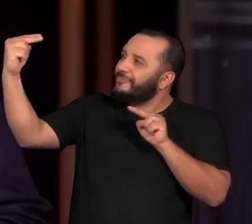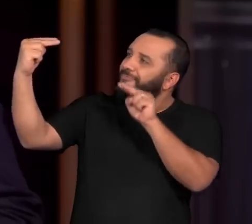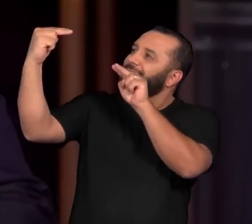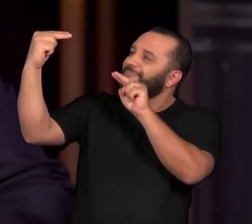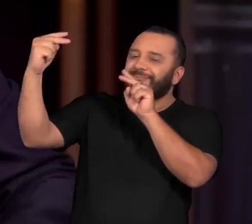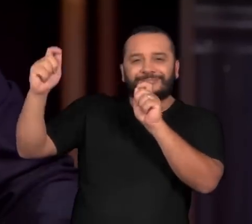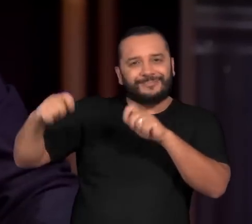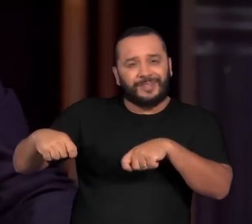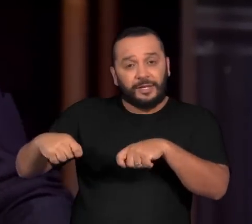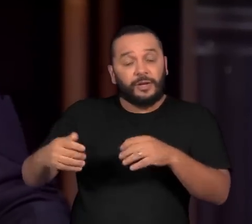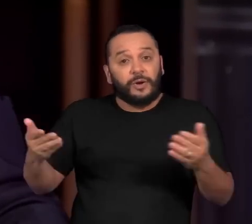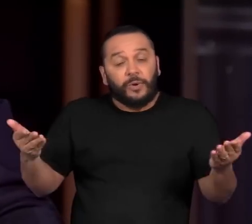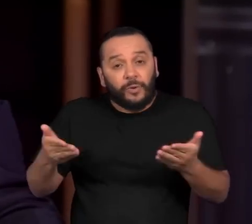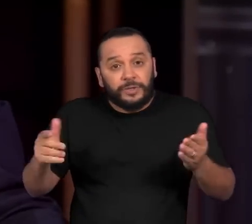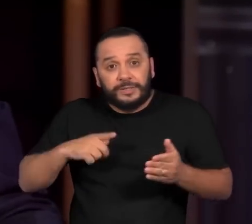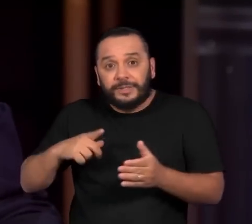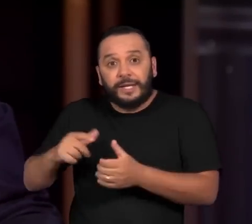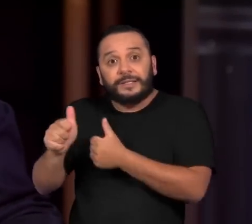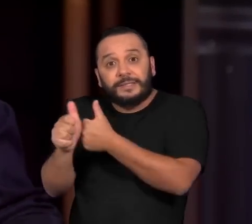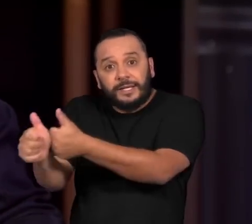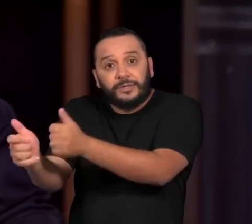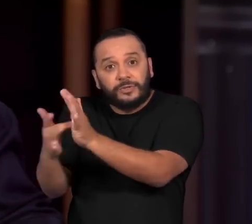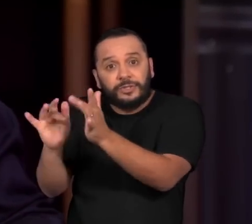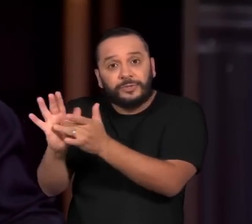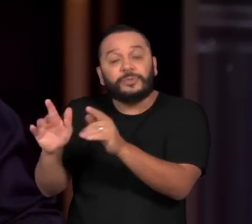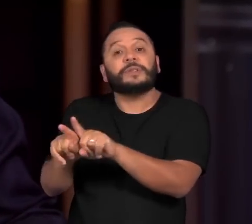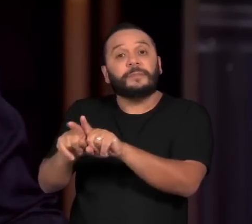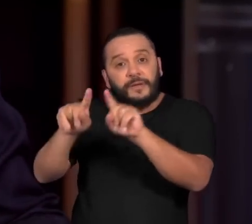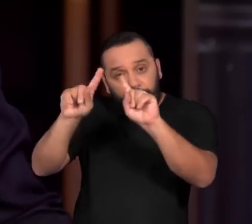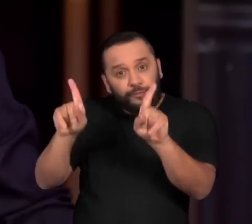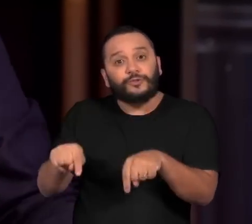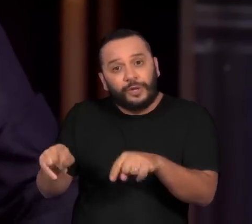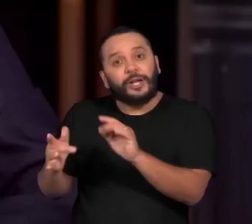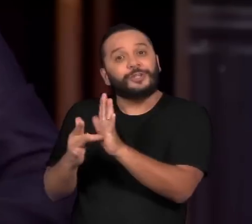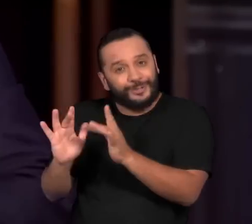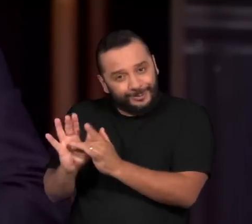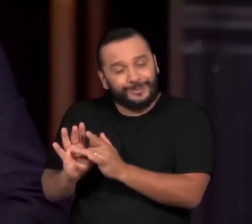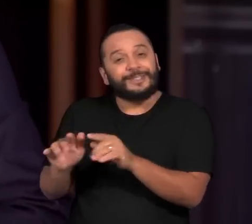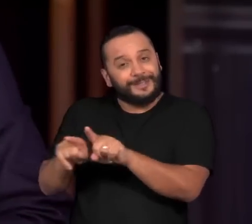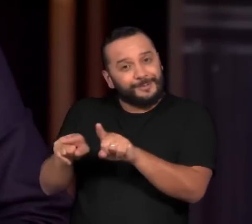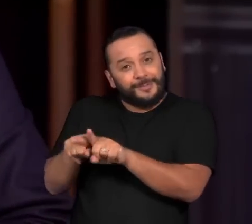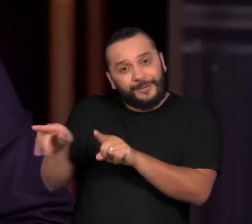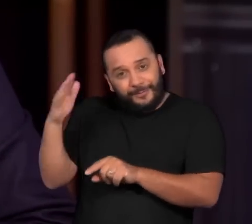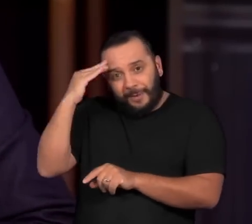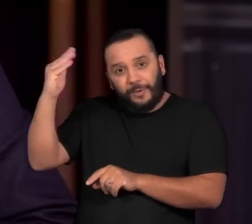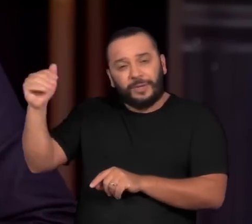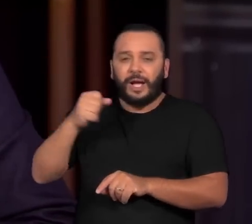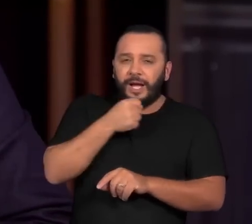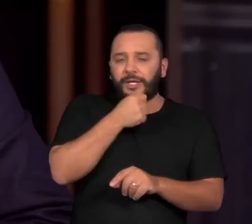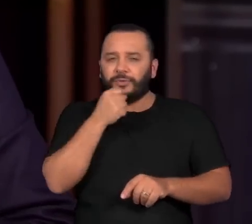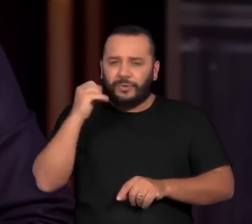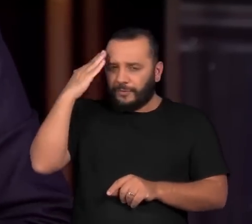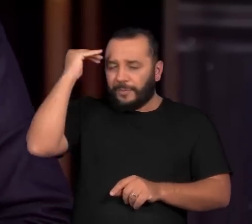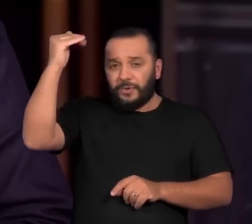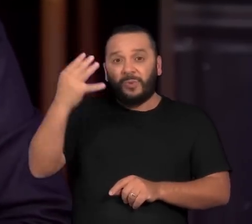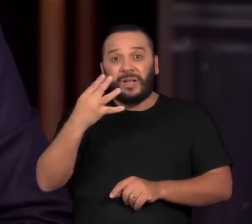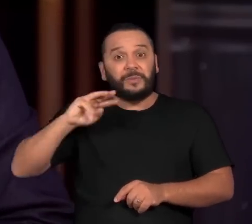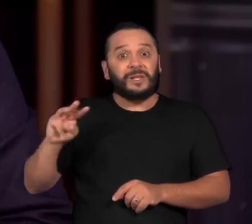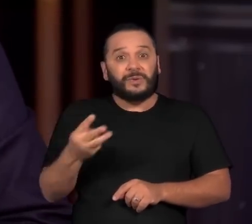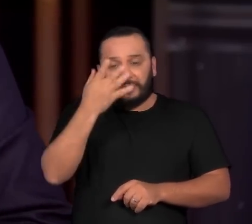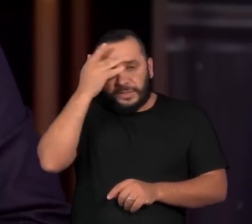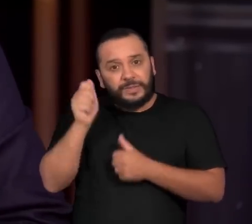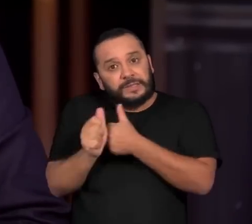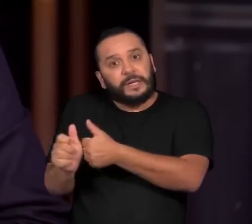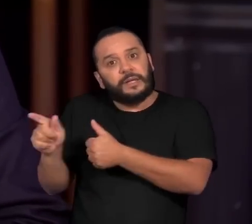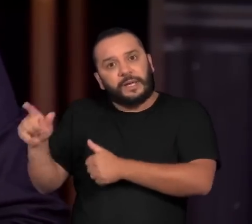seguidor e funcionário de Cristo que também é pop. Cantor de sucesso, 4 milhões de seguidores no Instagram, meio bilhão